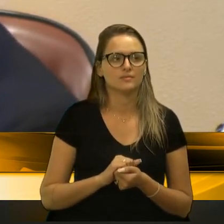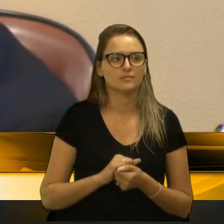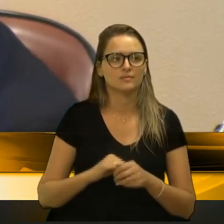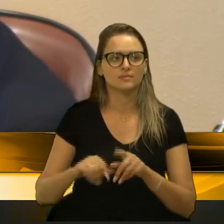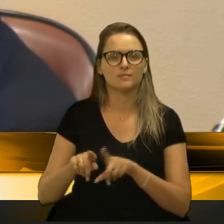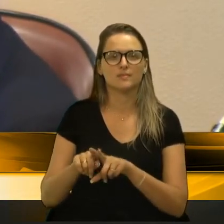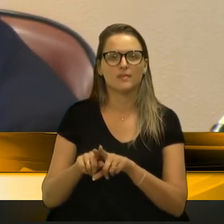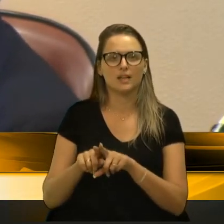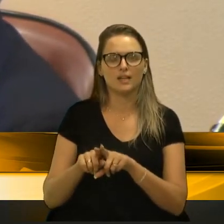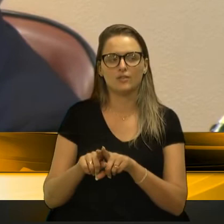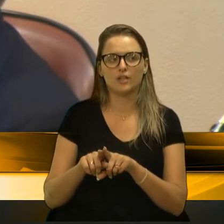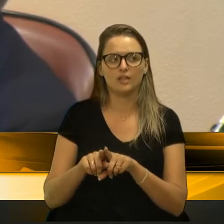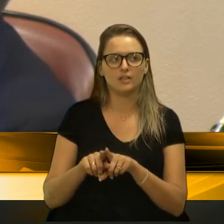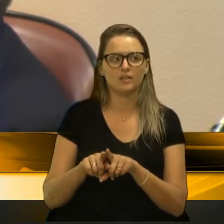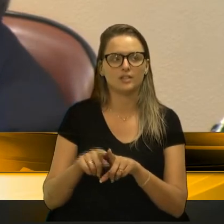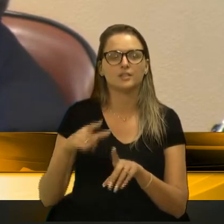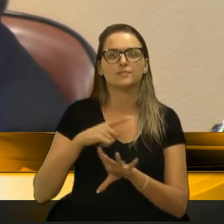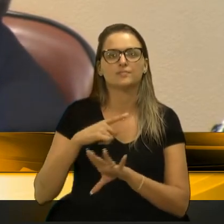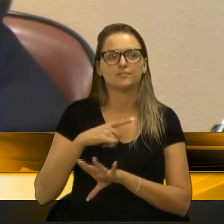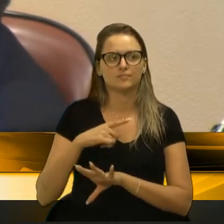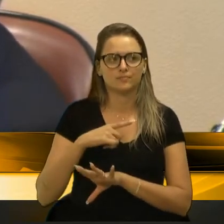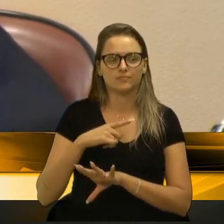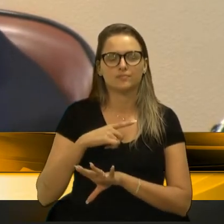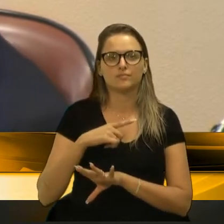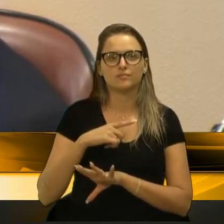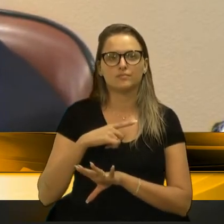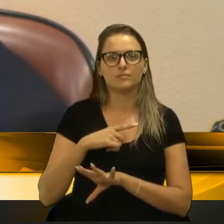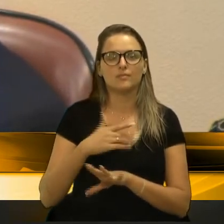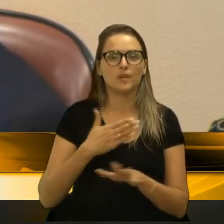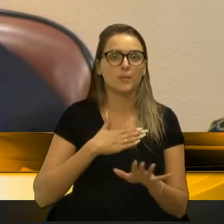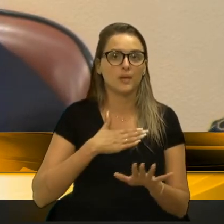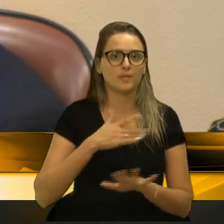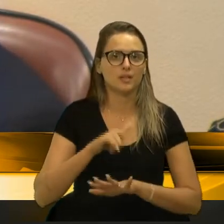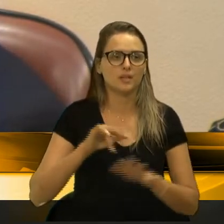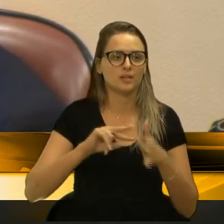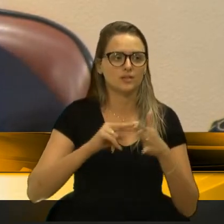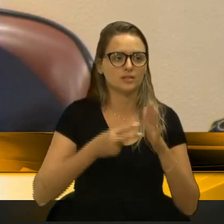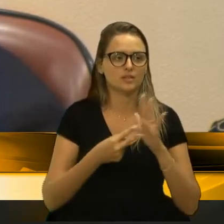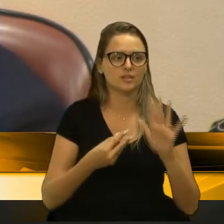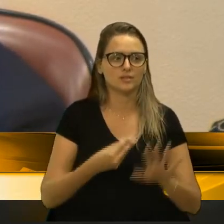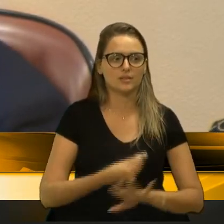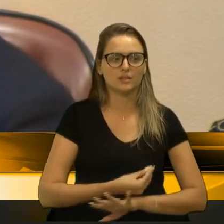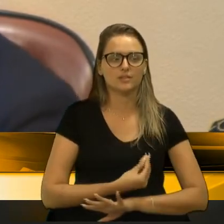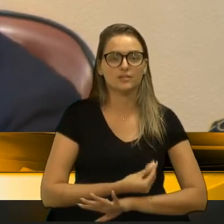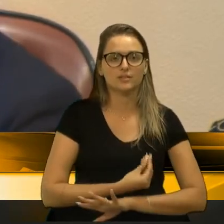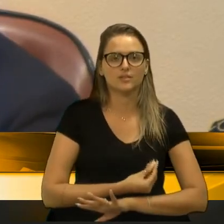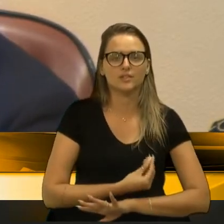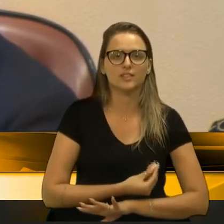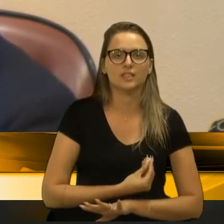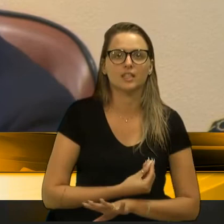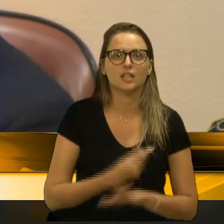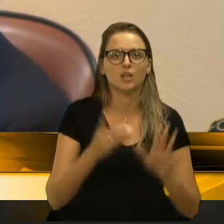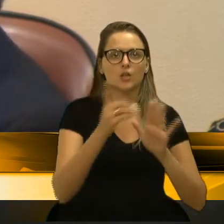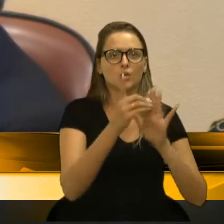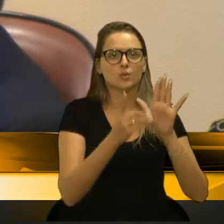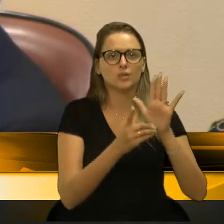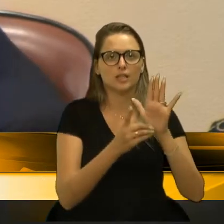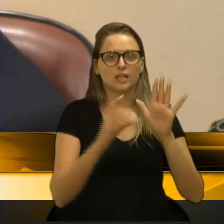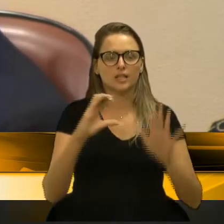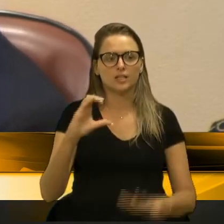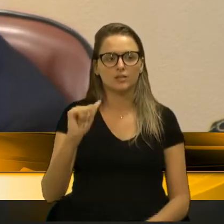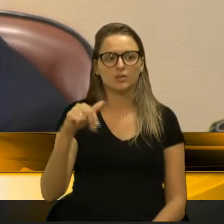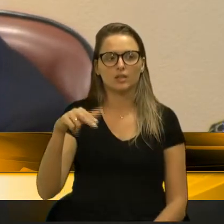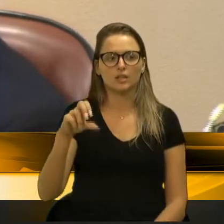quero pegar outros dois aspectos que também, para mim, significam vida, vereador Edson. Primeiro, um decreto canônico que